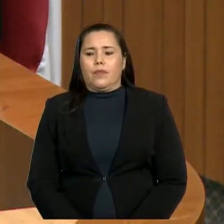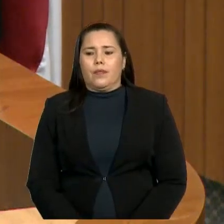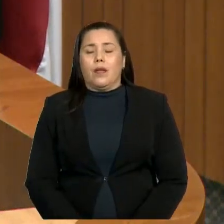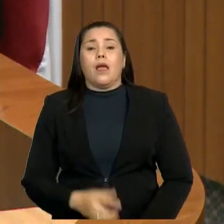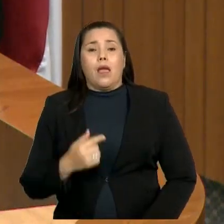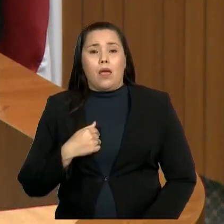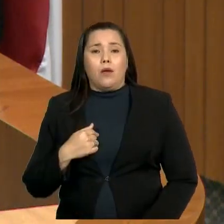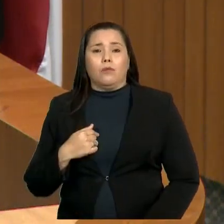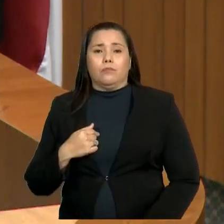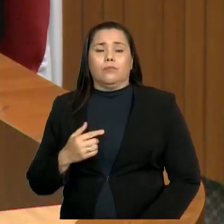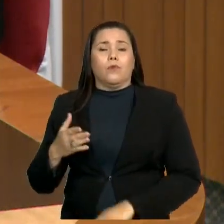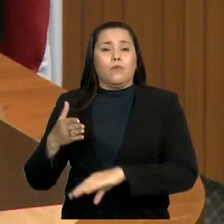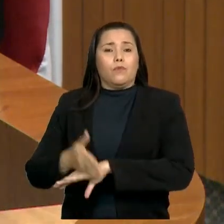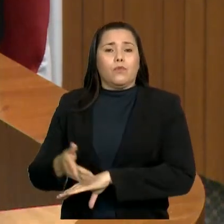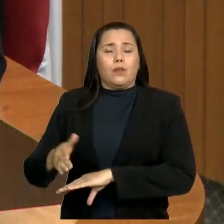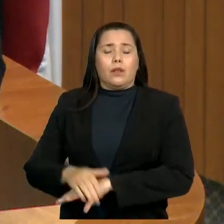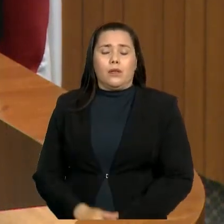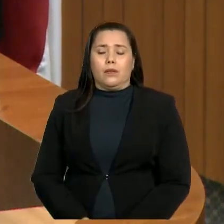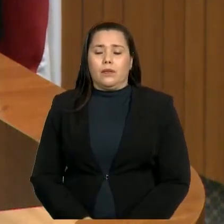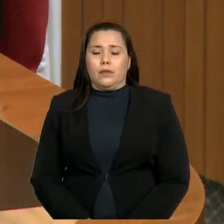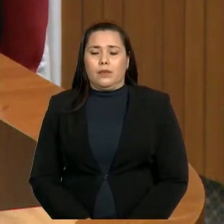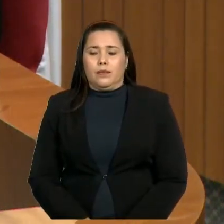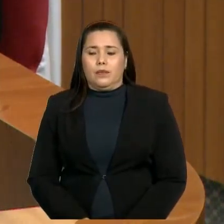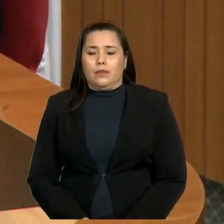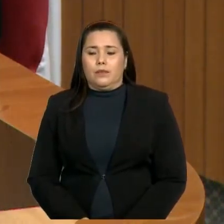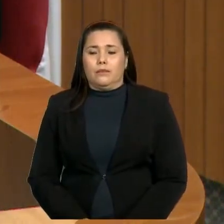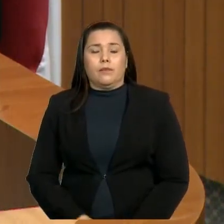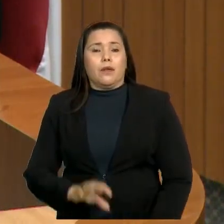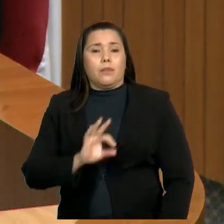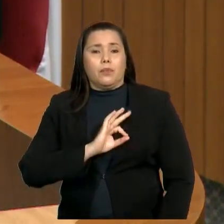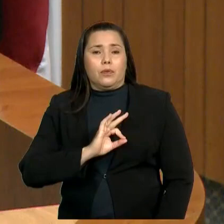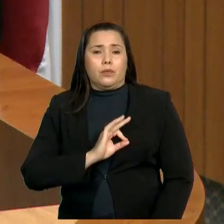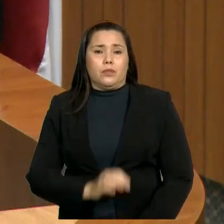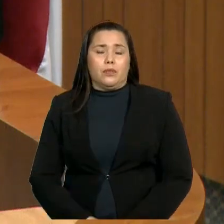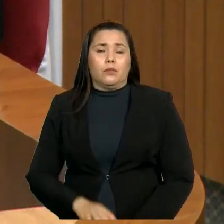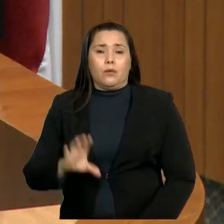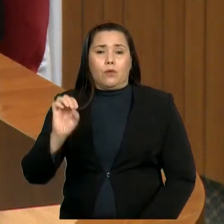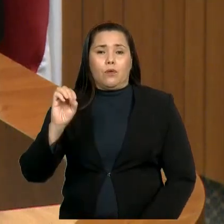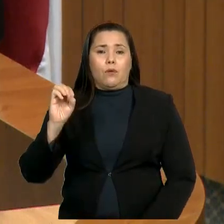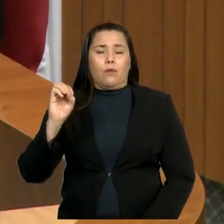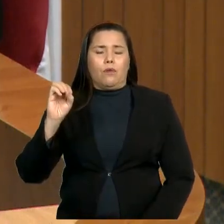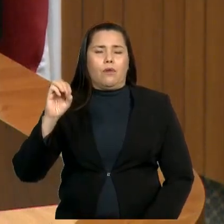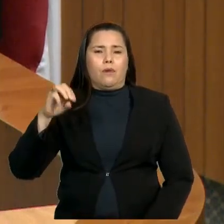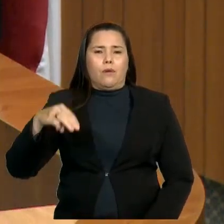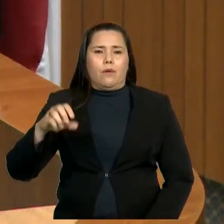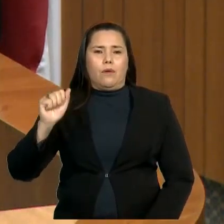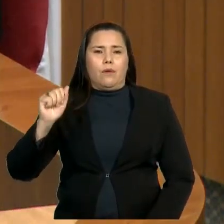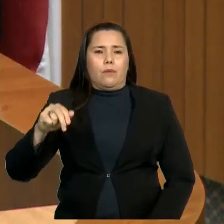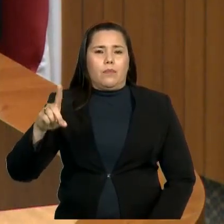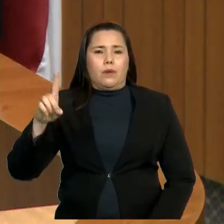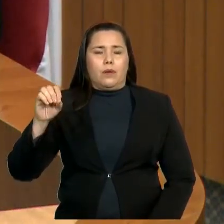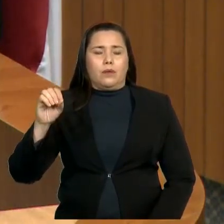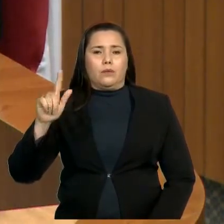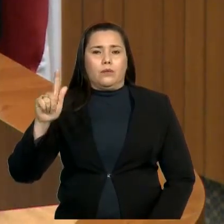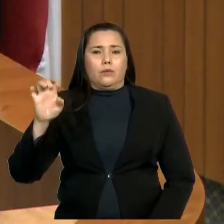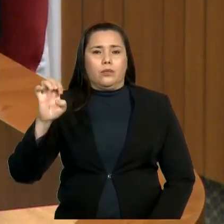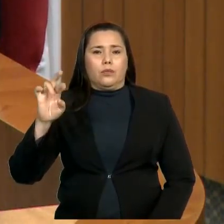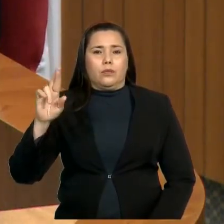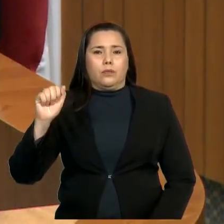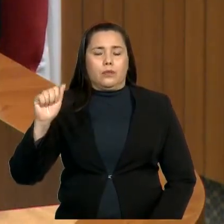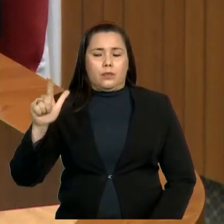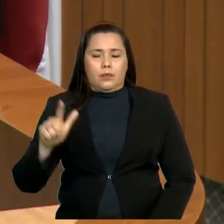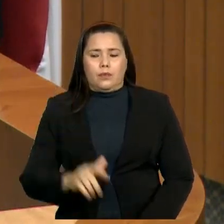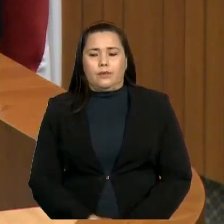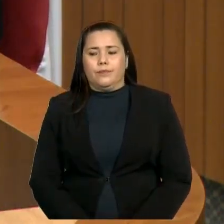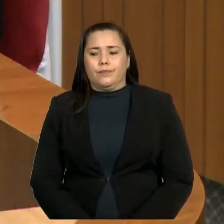geral o comando geral tá mal conservado imagina então assim a gente a gente sabe que isso é um processo de muito tempo o